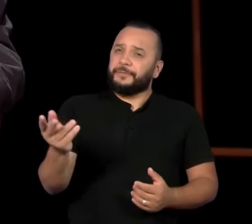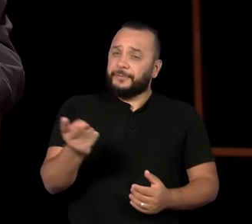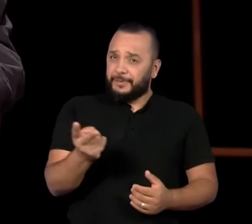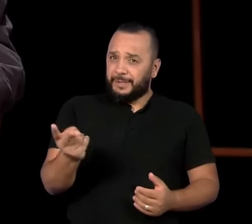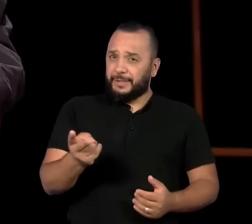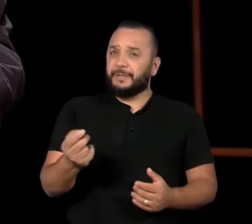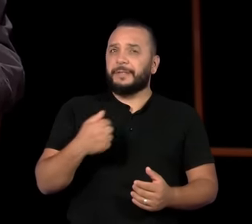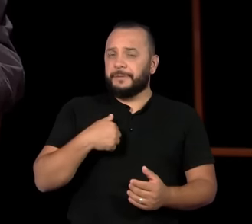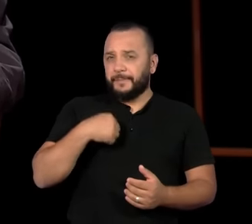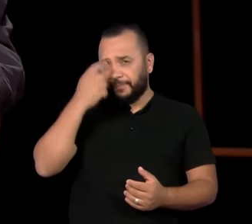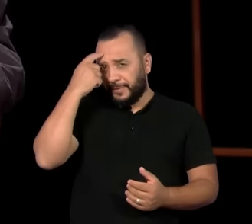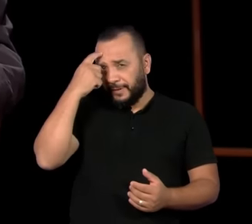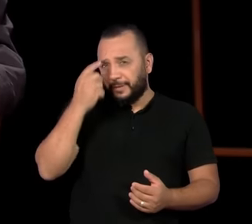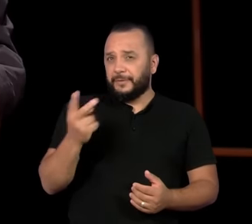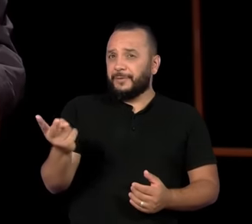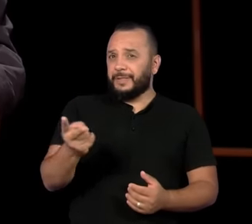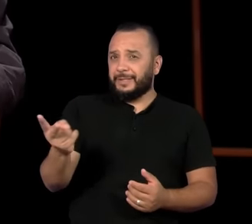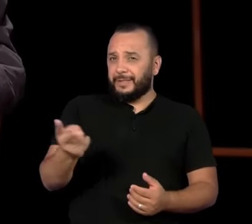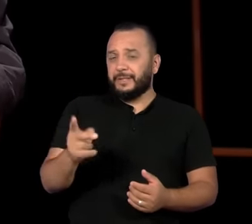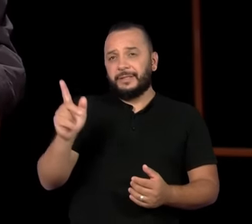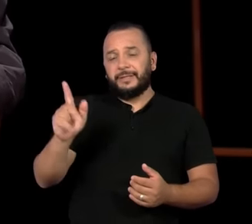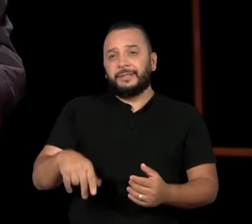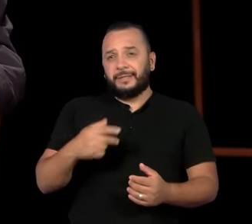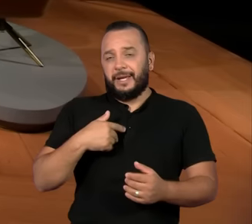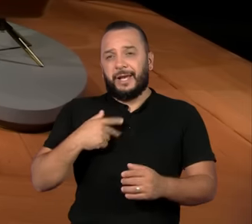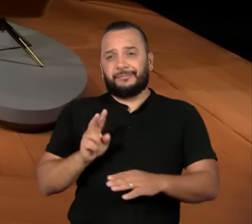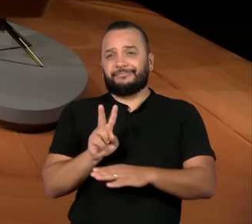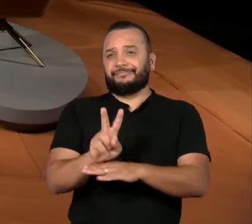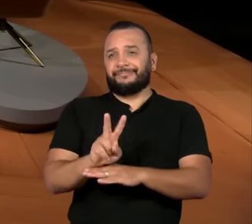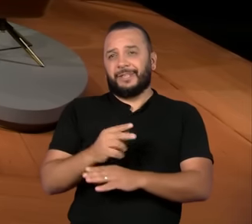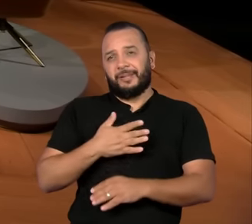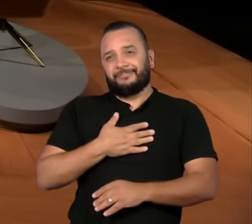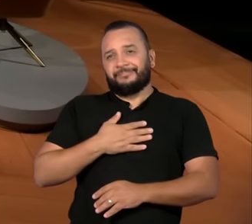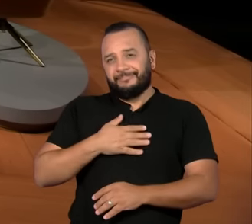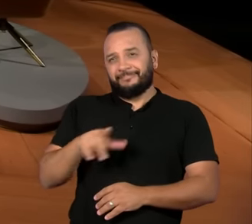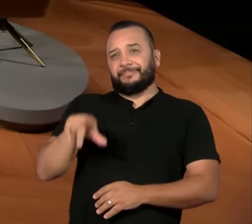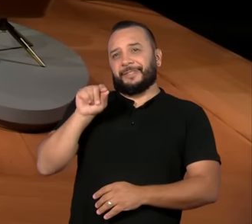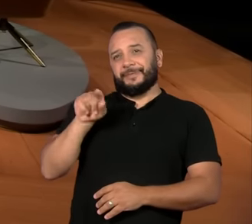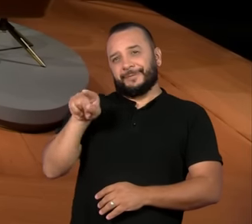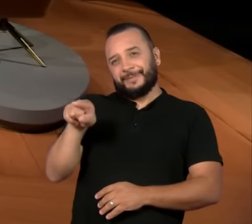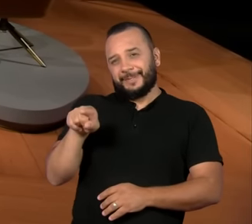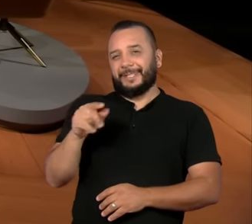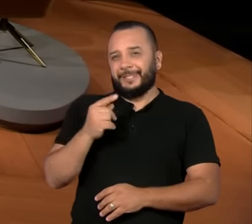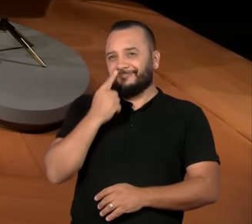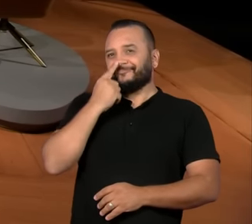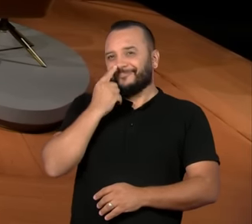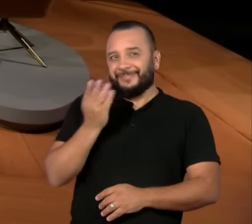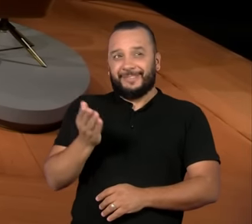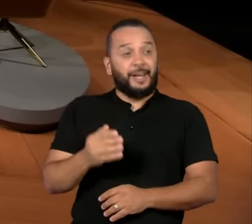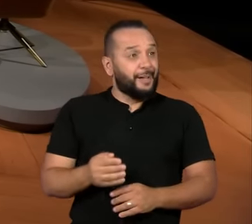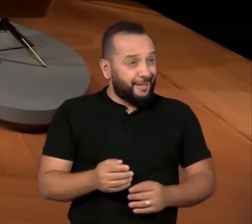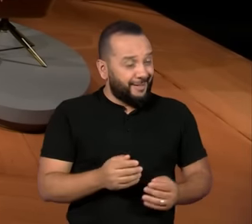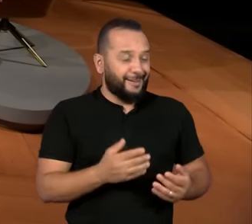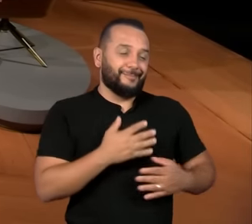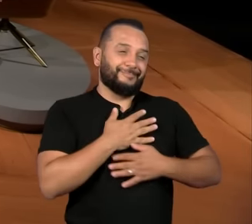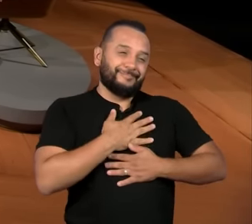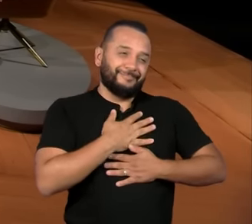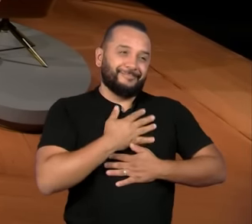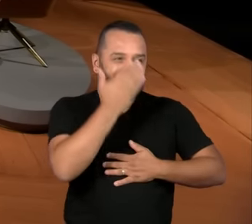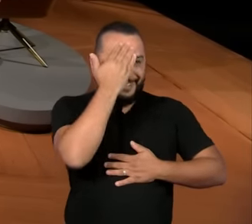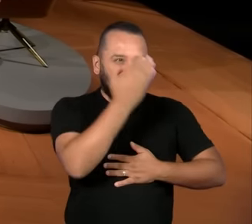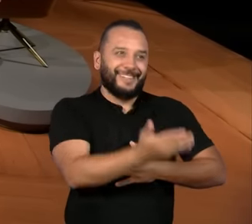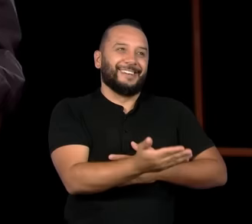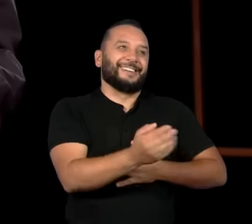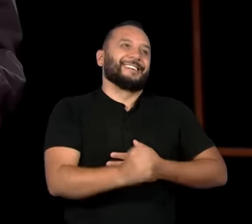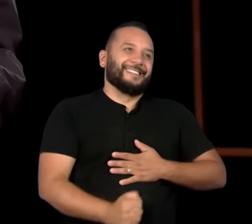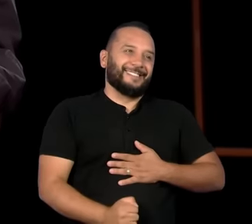eu considero vocês os meus apresentadores prediletos. Ah, poxa vida, Paulo. Uau. Fala isso. Verdade. Obrigado.